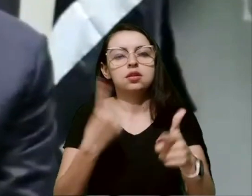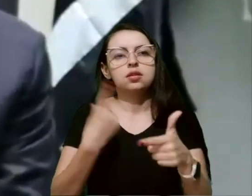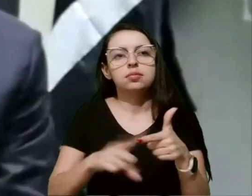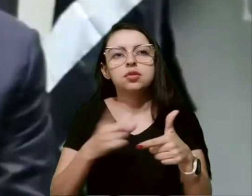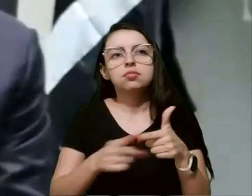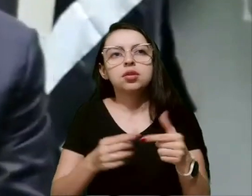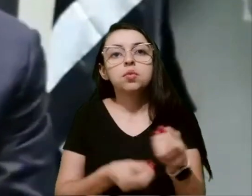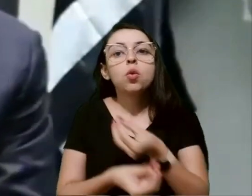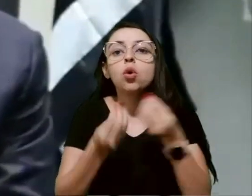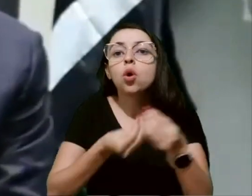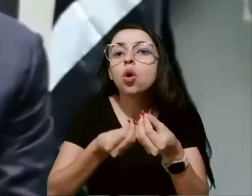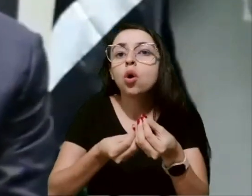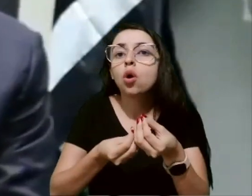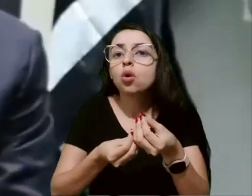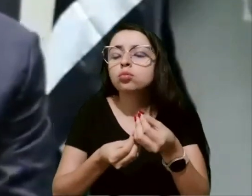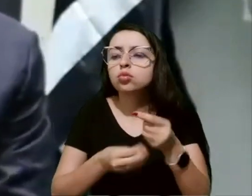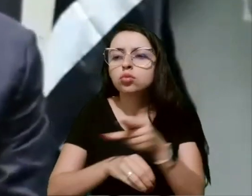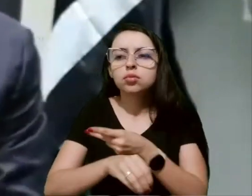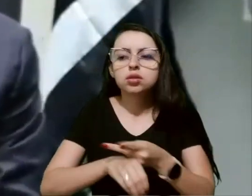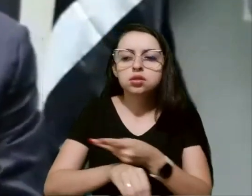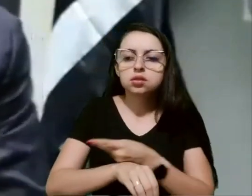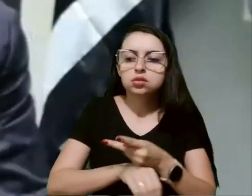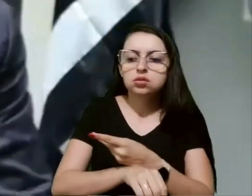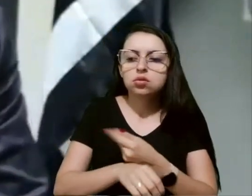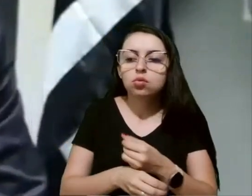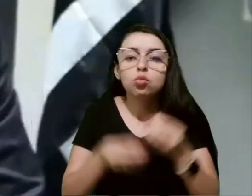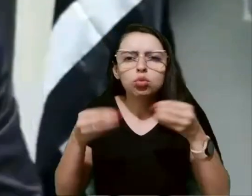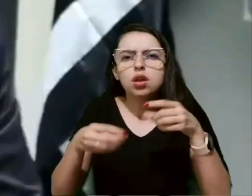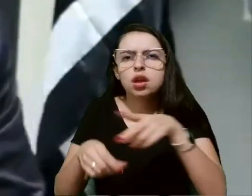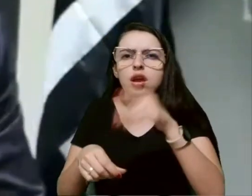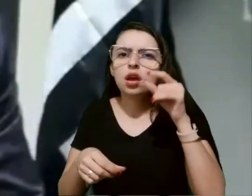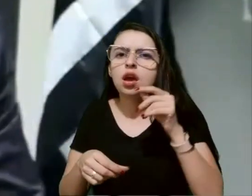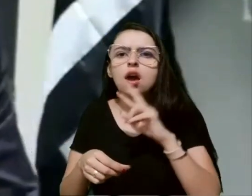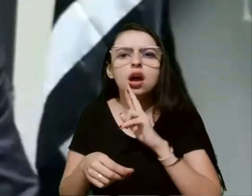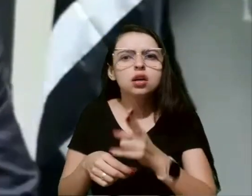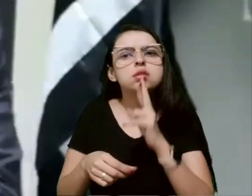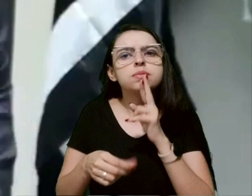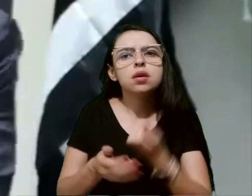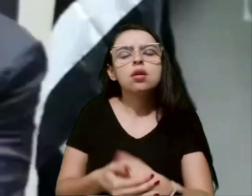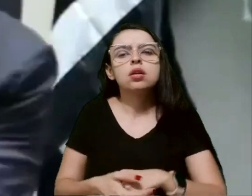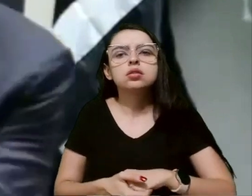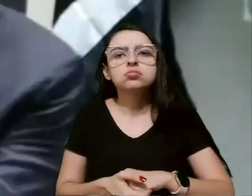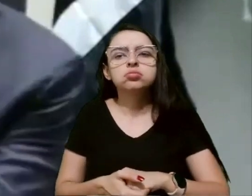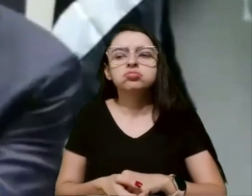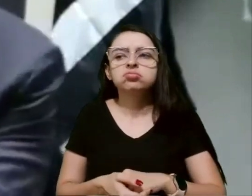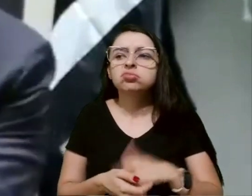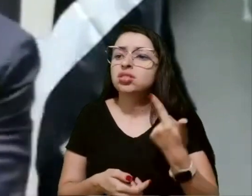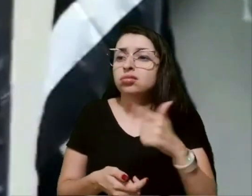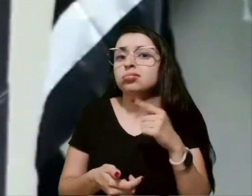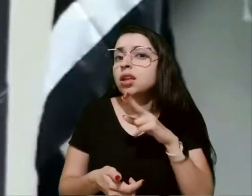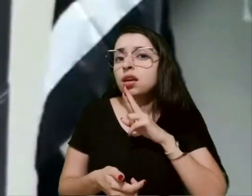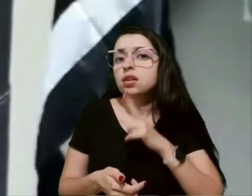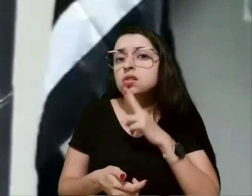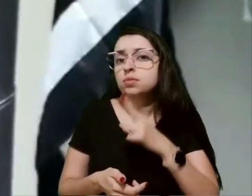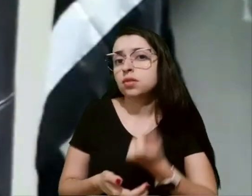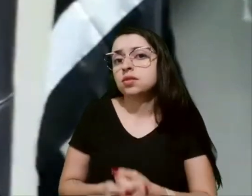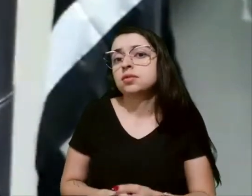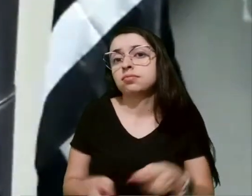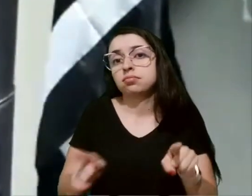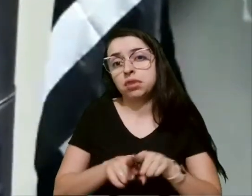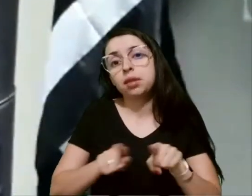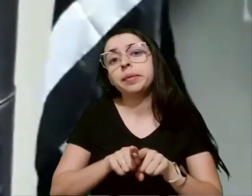levantado, como nós planejamos a pesquisa, como ela foi aplicada, o que que nós conseguimos responder e o que que nós não conseguimos responder, porque tem isso,